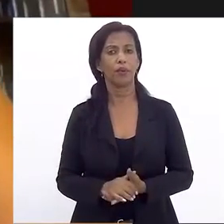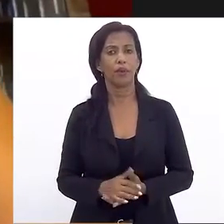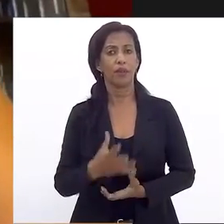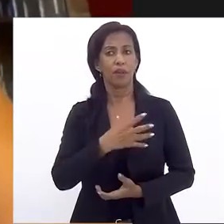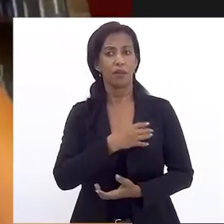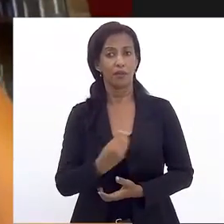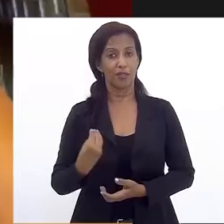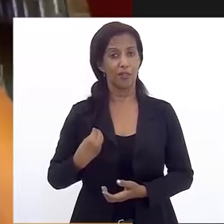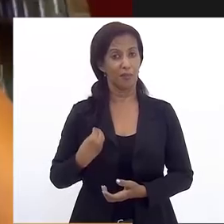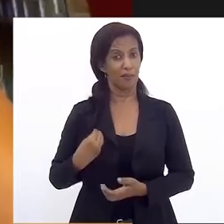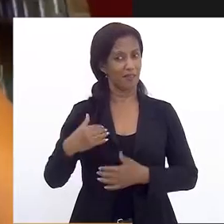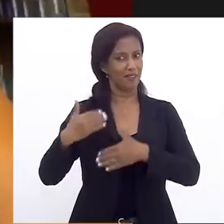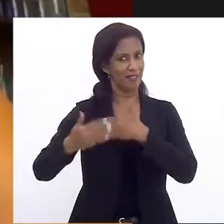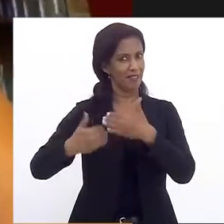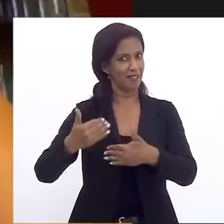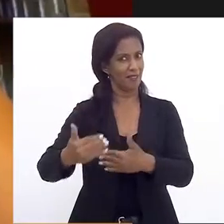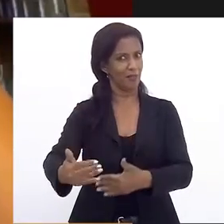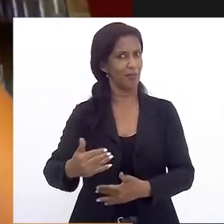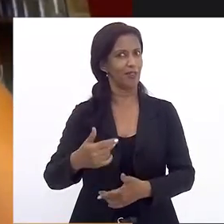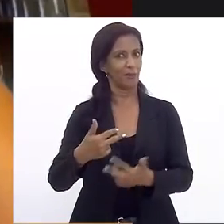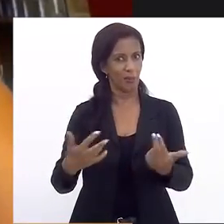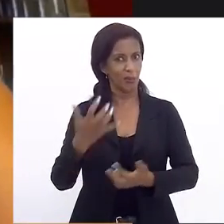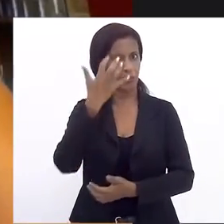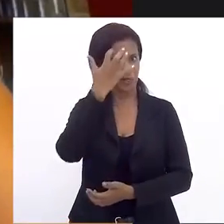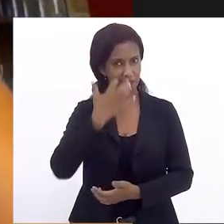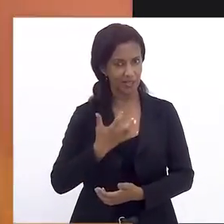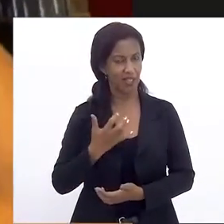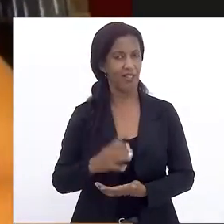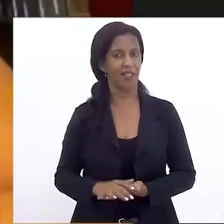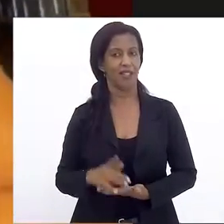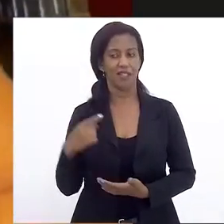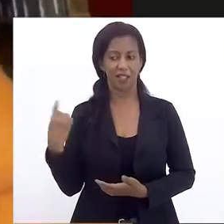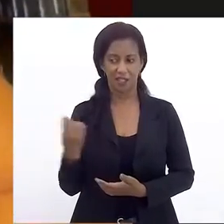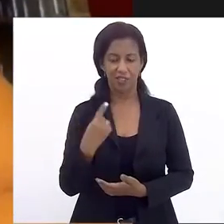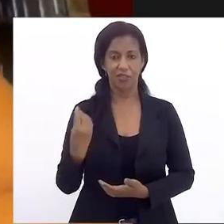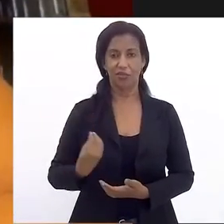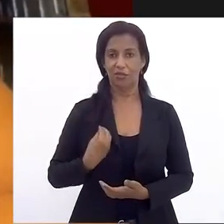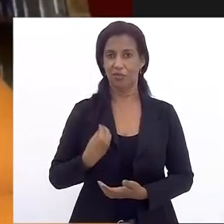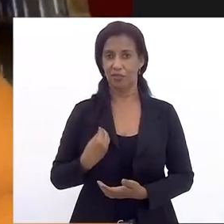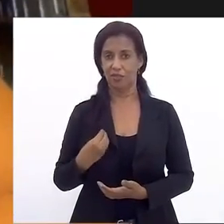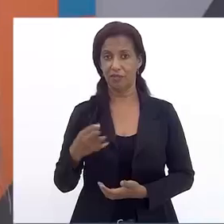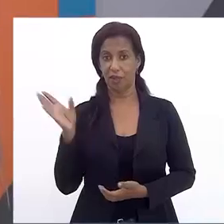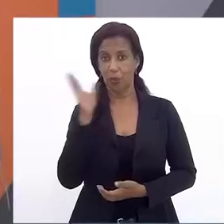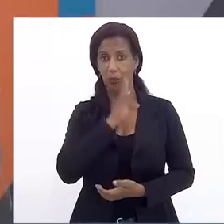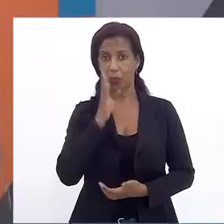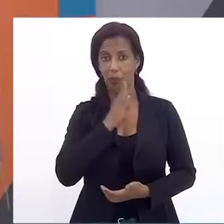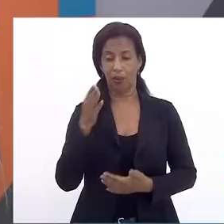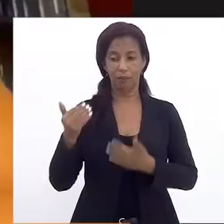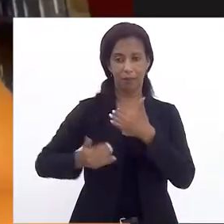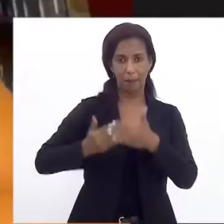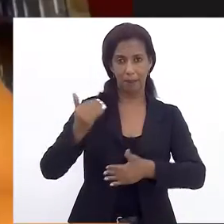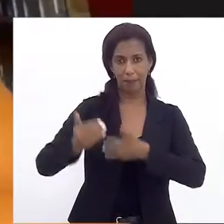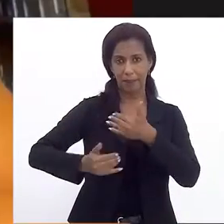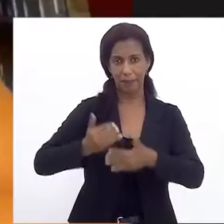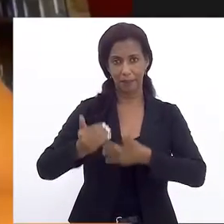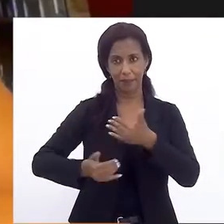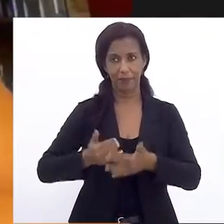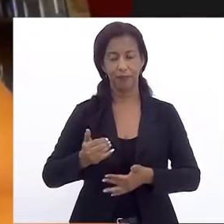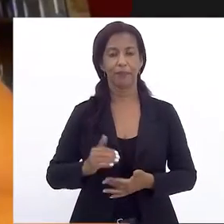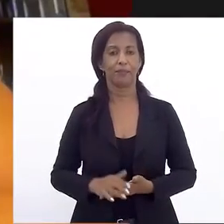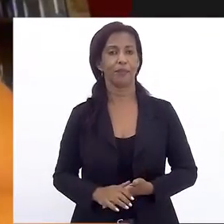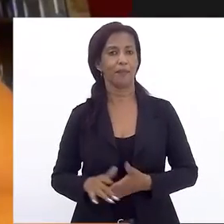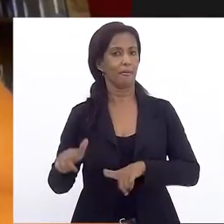Então, e não pretendia ter mais filho, porque filha para a vida toda é muito séria, muito problema, e a gente com essa